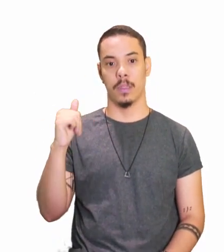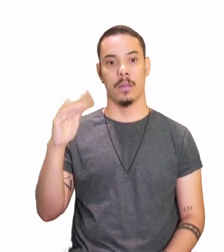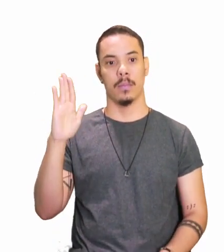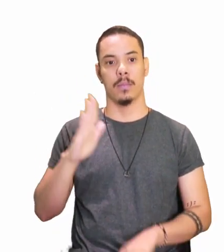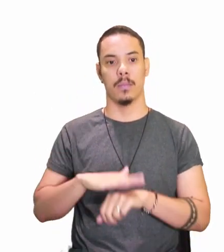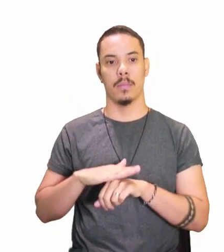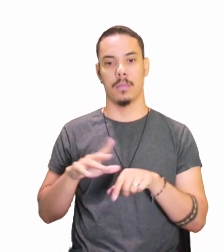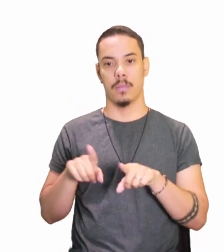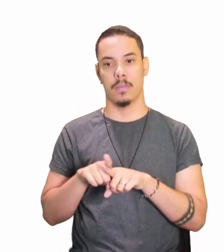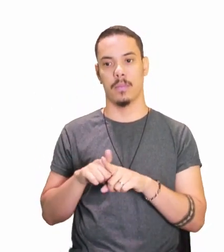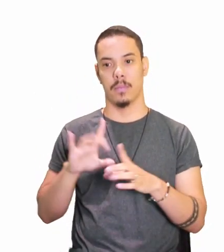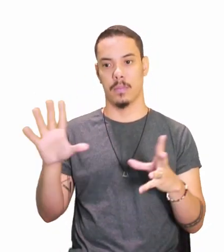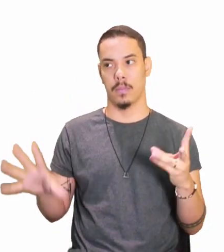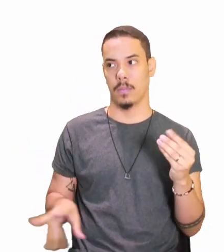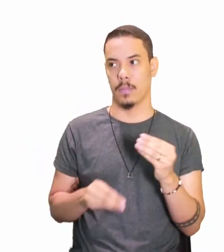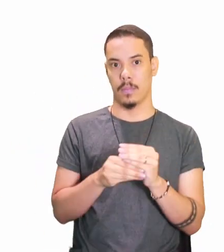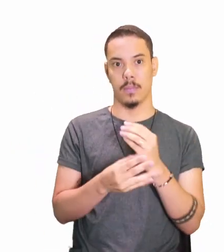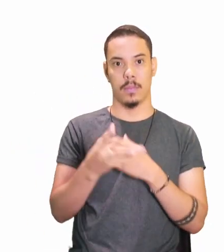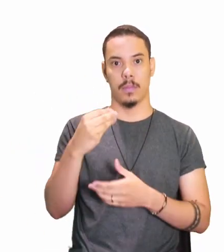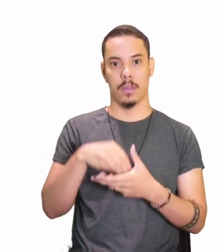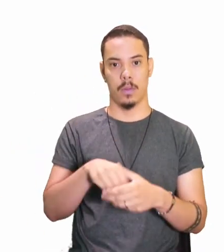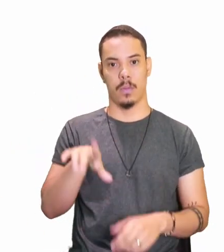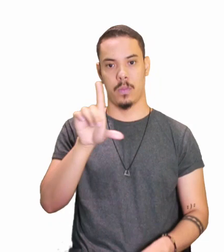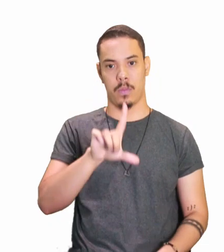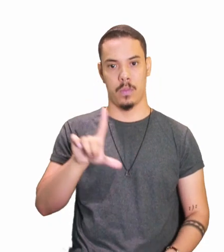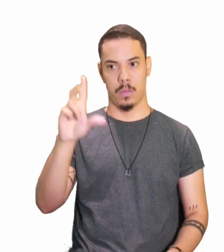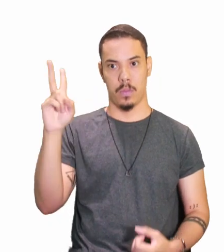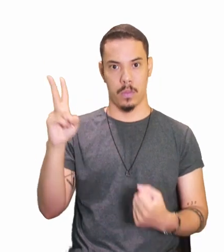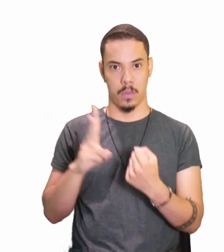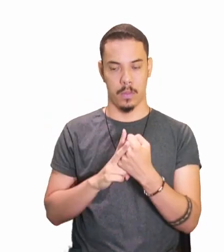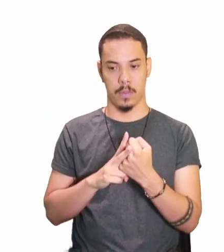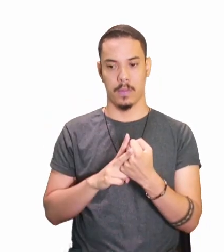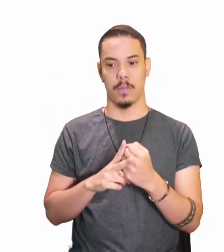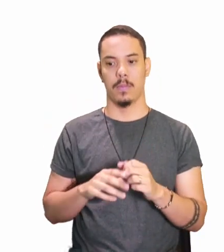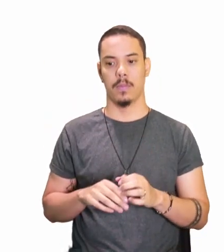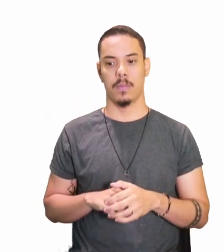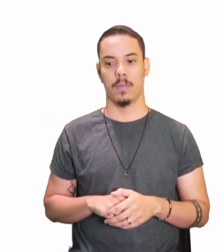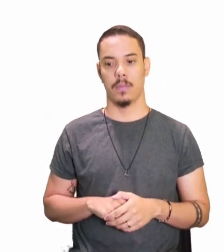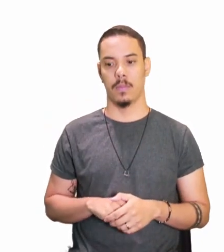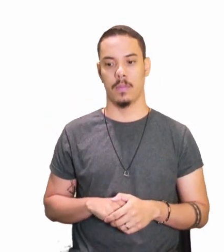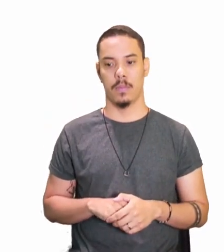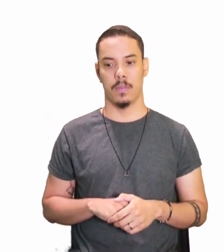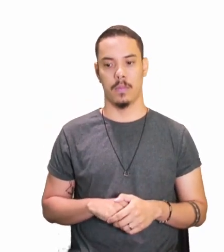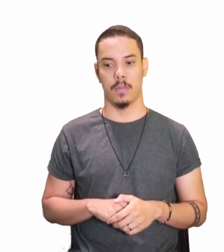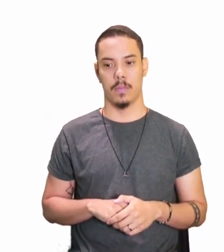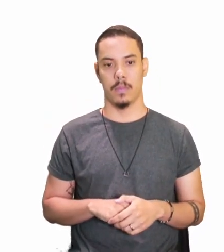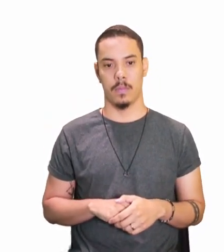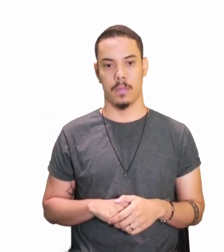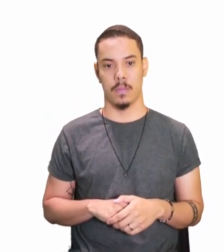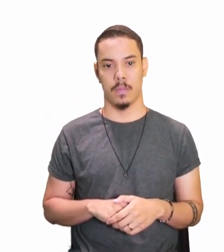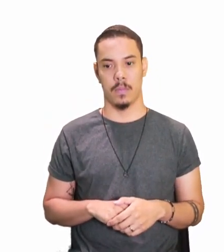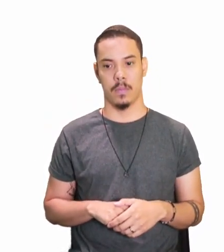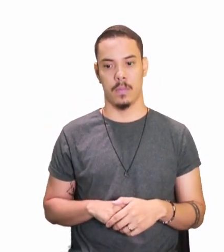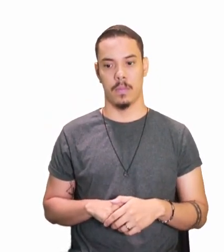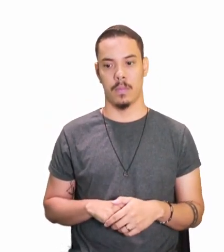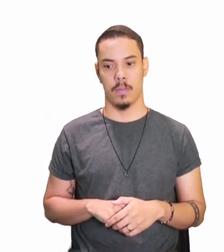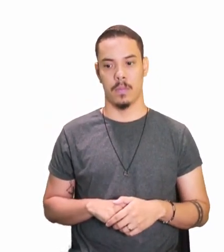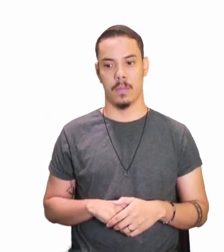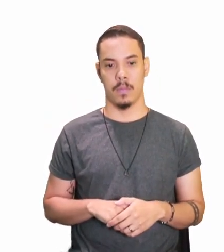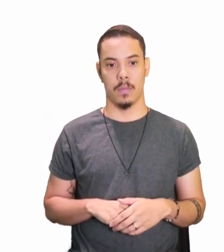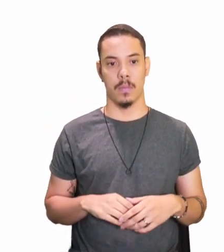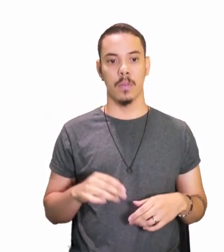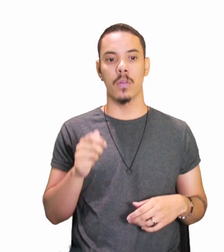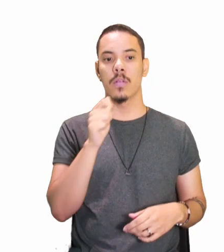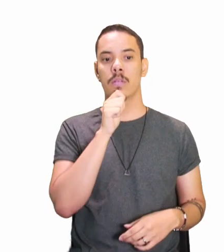formas verbais integrantes de uma locução verbal. Como assim, amadinha? O estudante